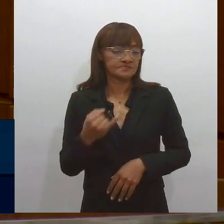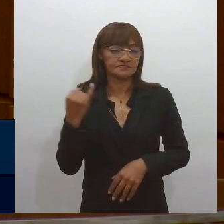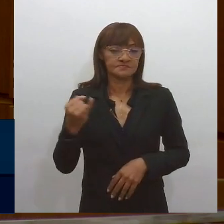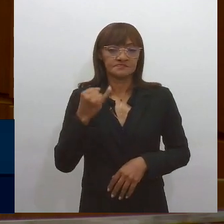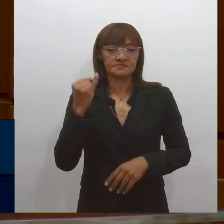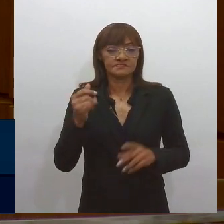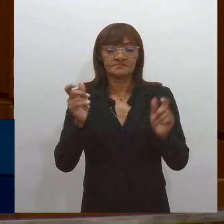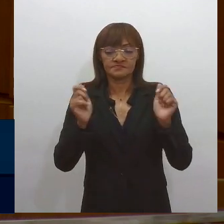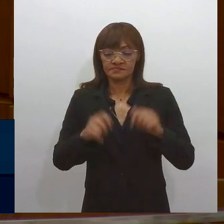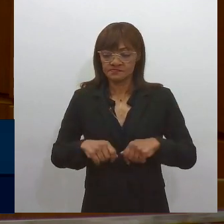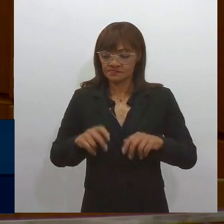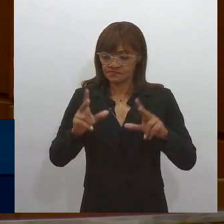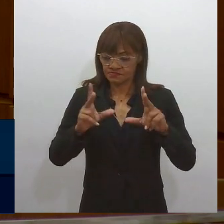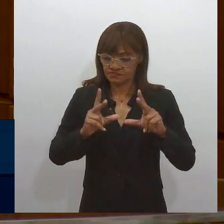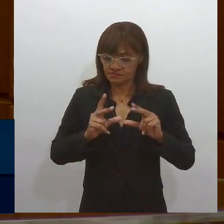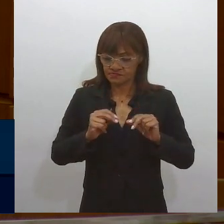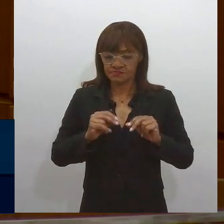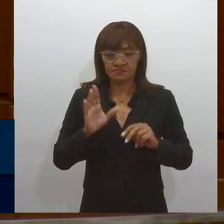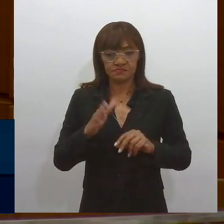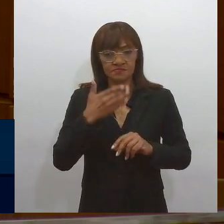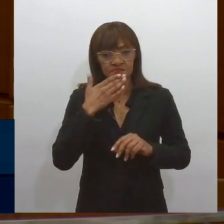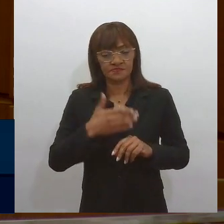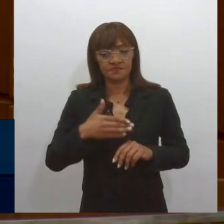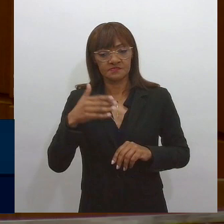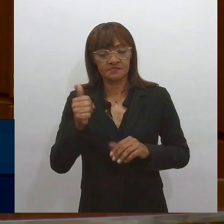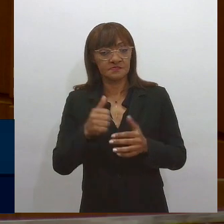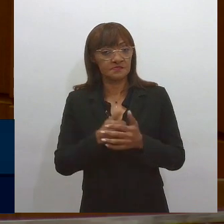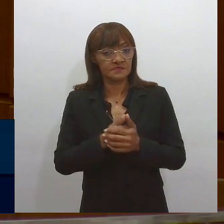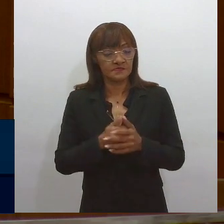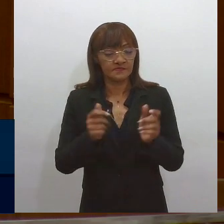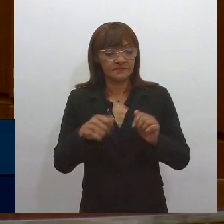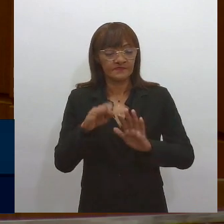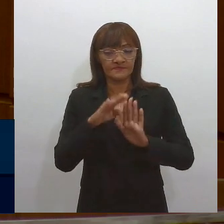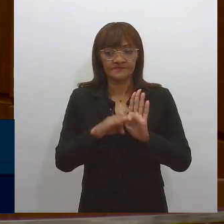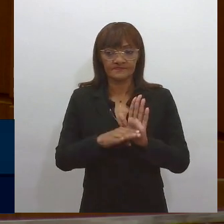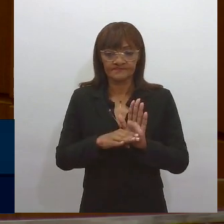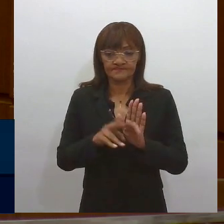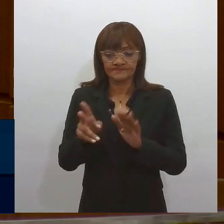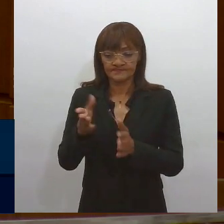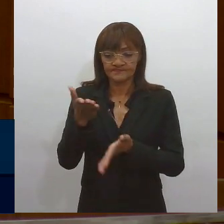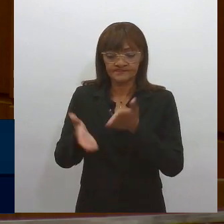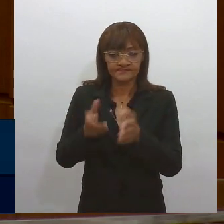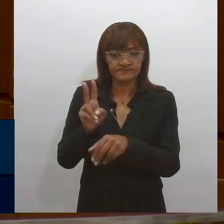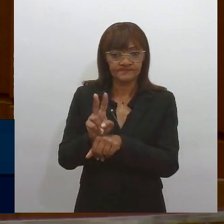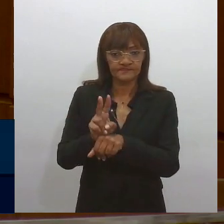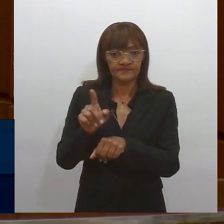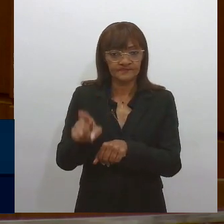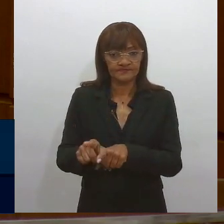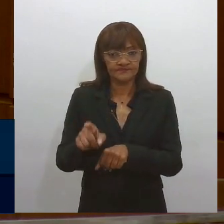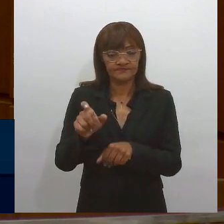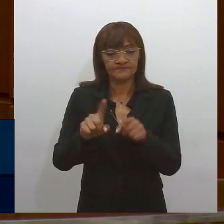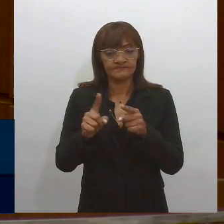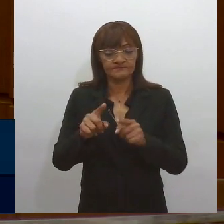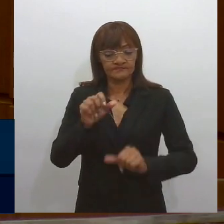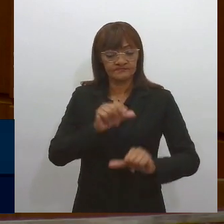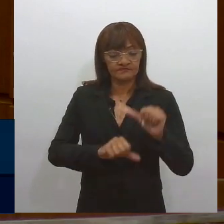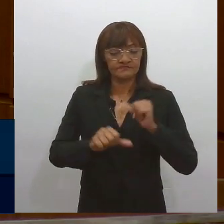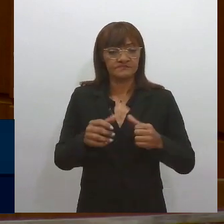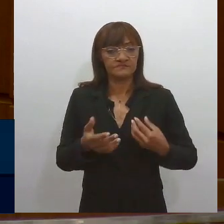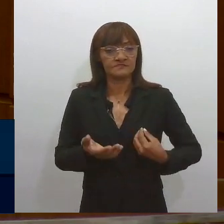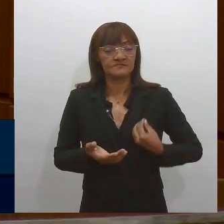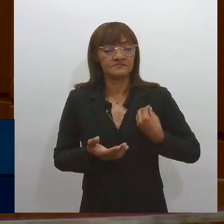do programa que busca não apenas tratar obesidade mas promover mudanças de estilo de vida sustentável a longo prazo então